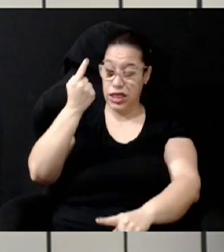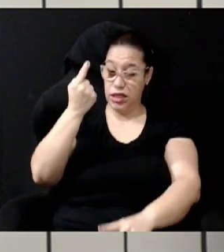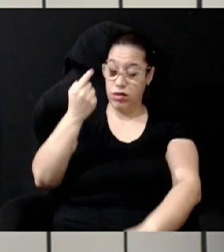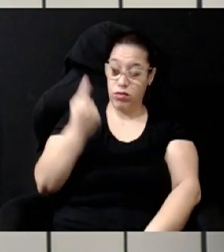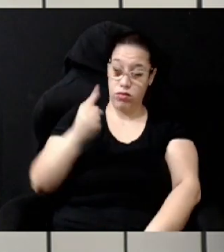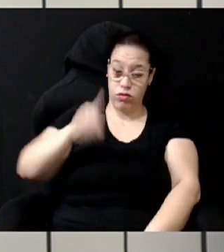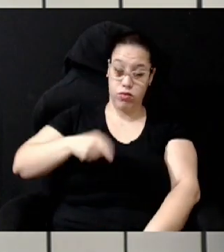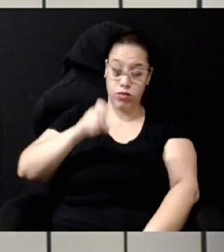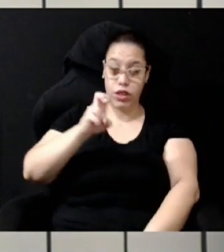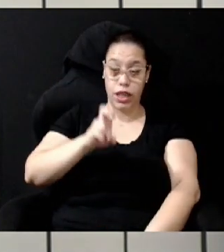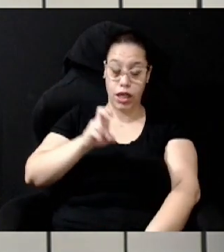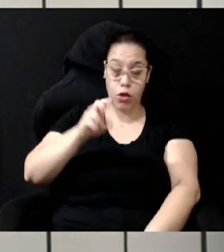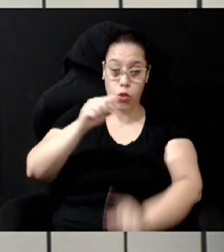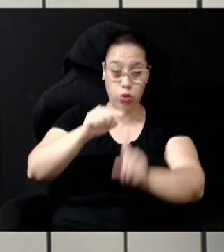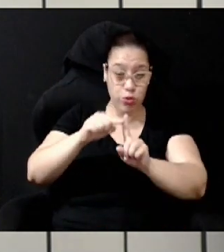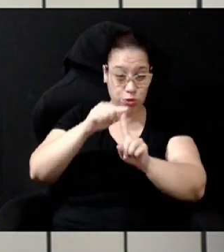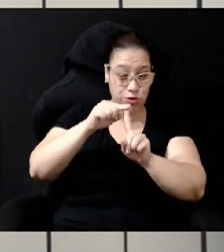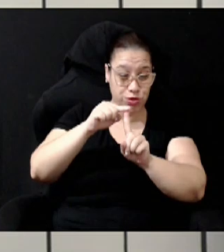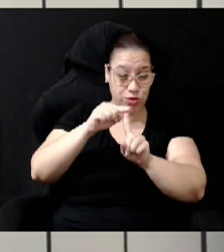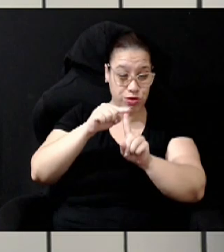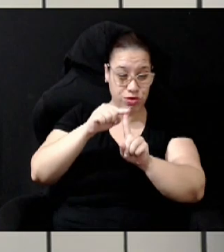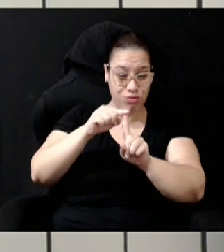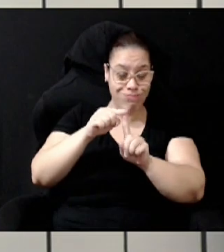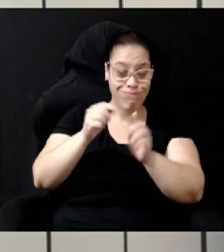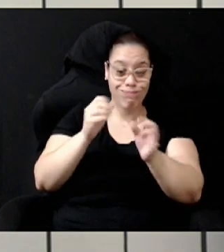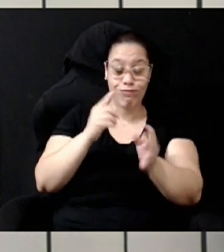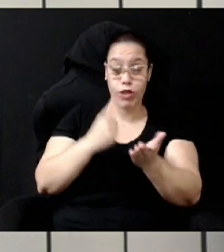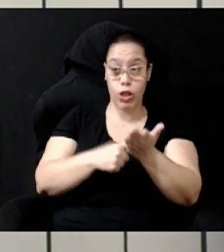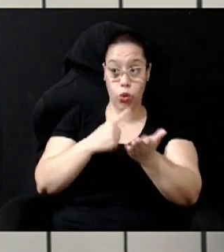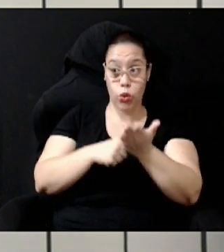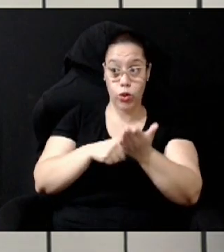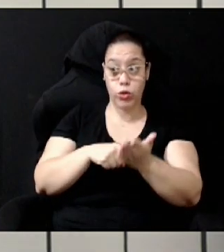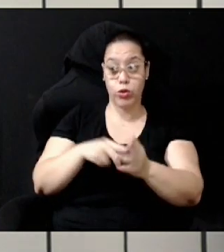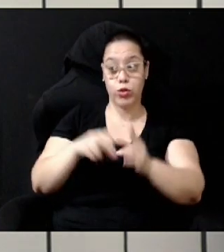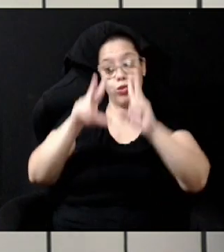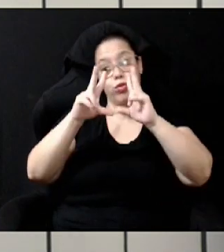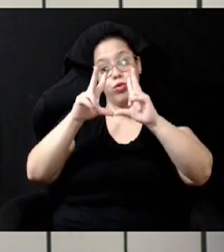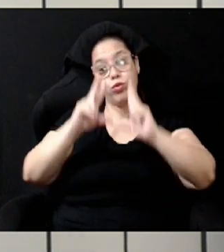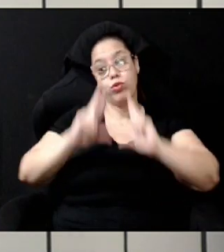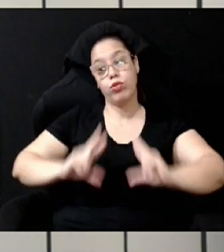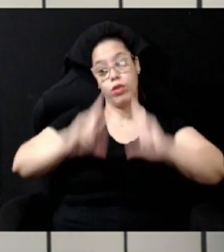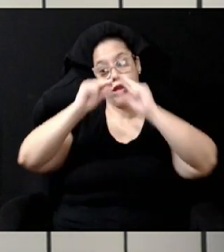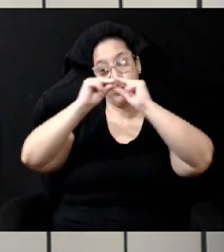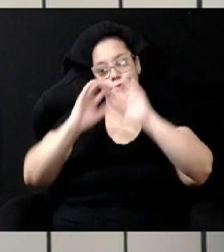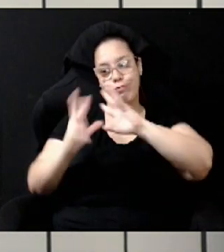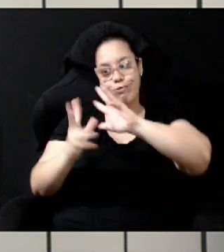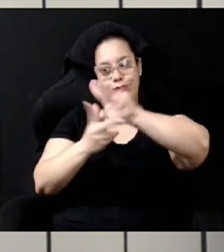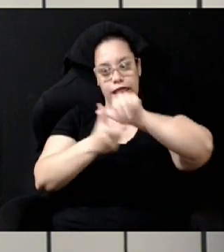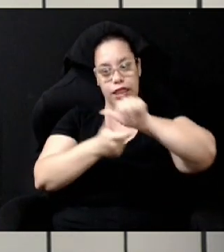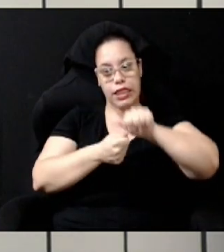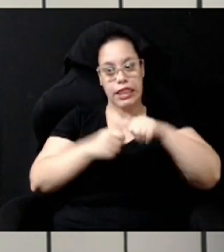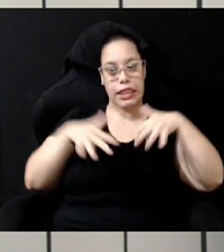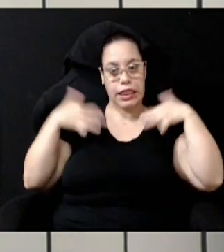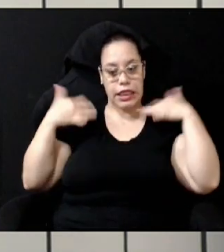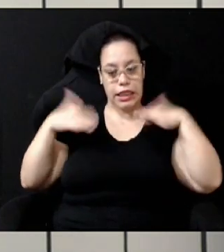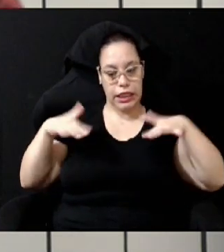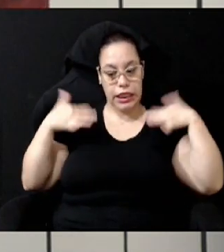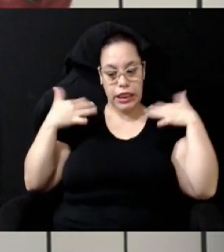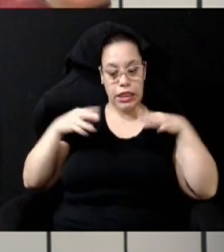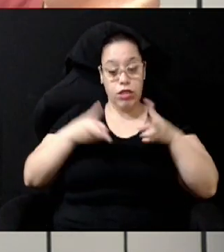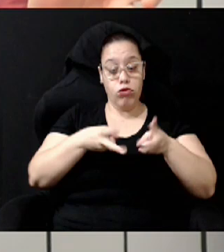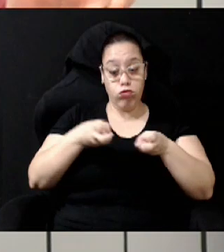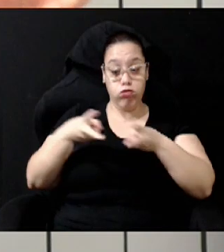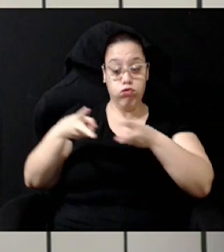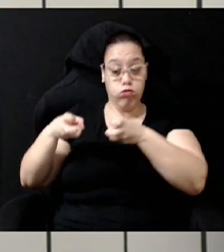graus estabelecido pelo Acordo de Paris. Em todo o mundo, cenários extremos estão sendo observados.